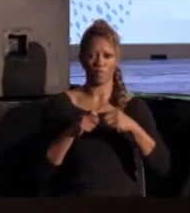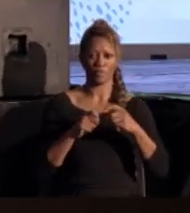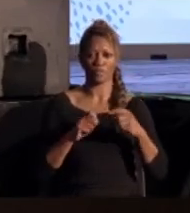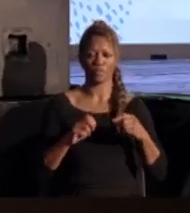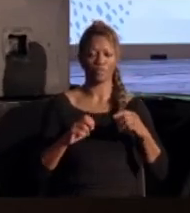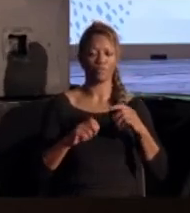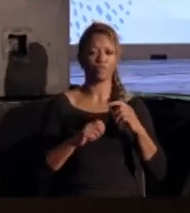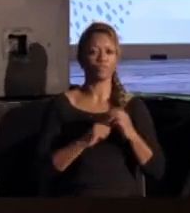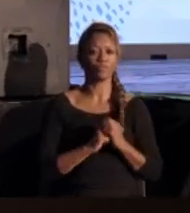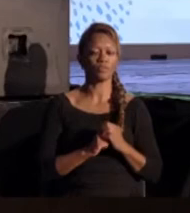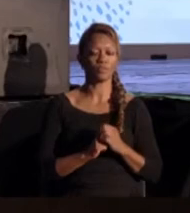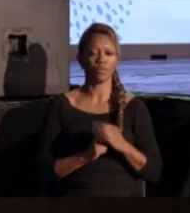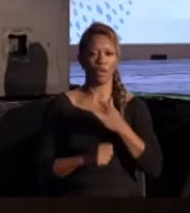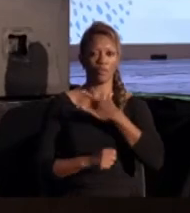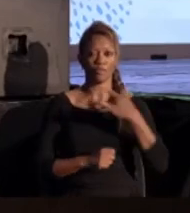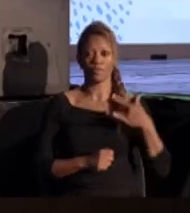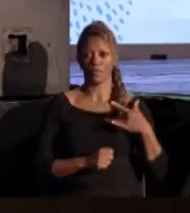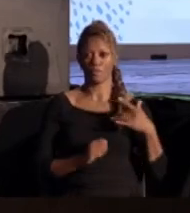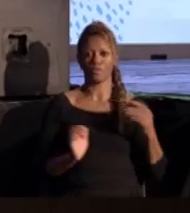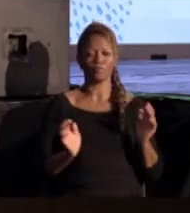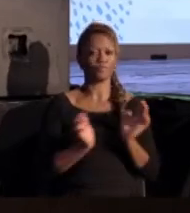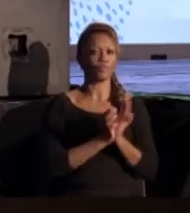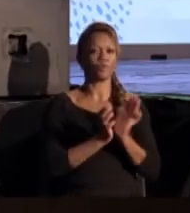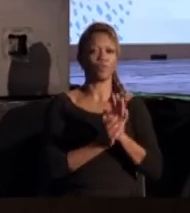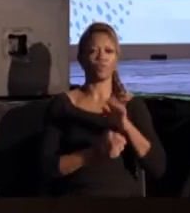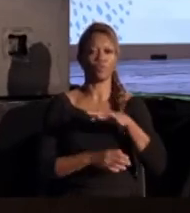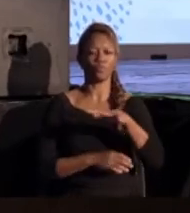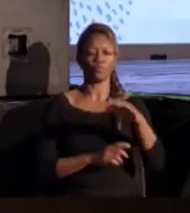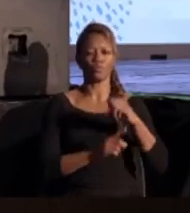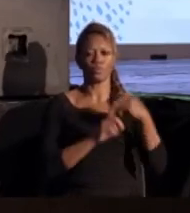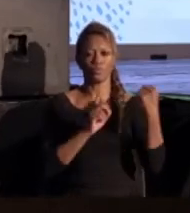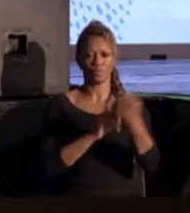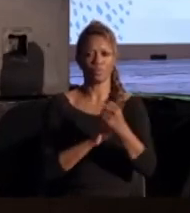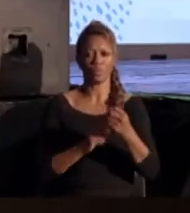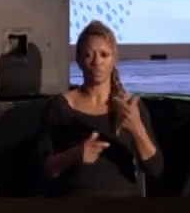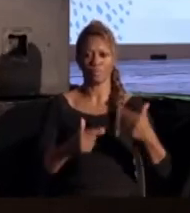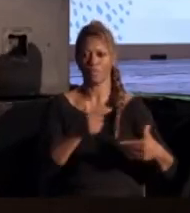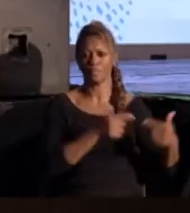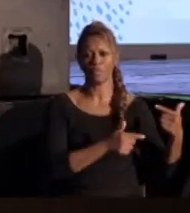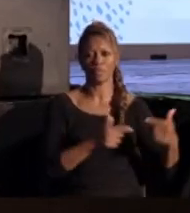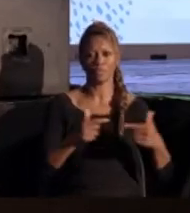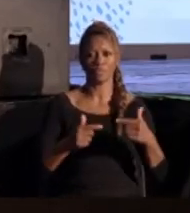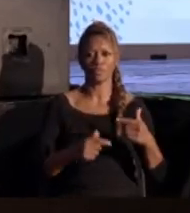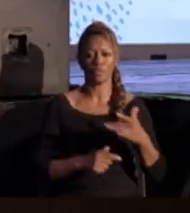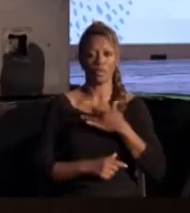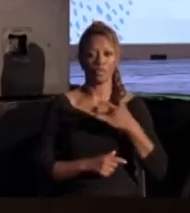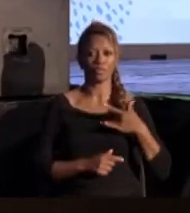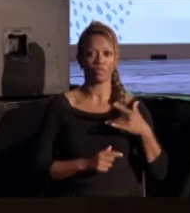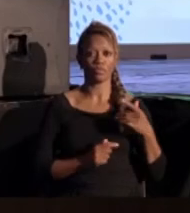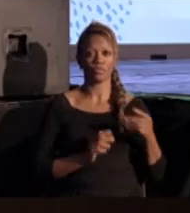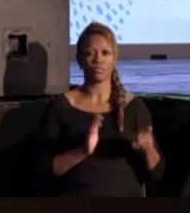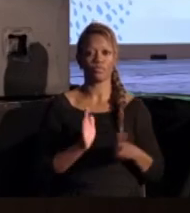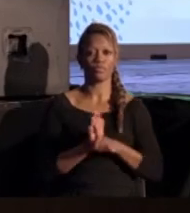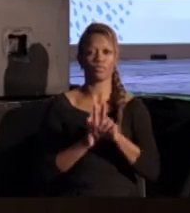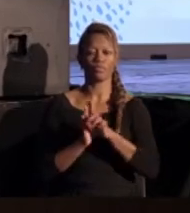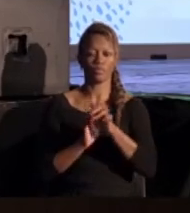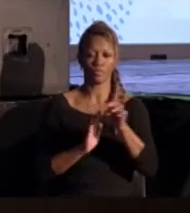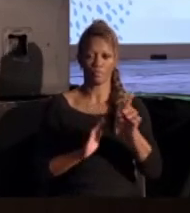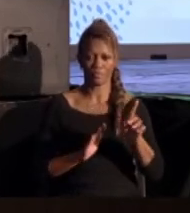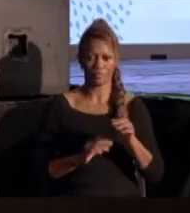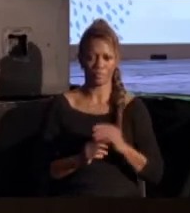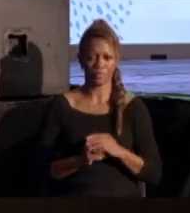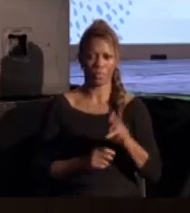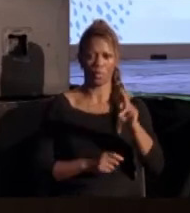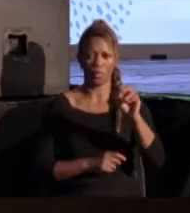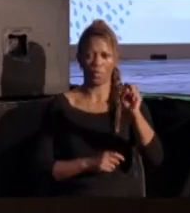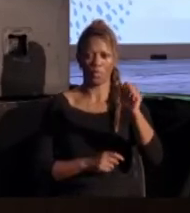coletiva, professor associado sênior, Departamento de Política, Gestão e Saúde, da Faculdade de Saúde Pública da